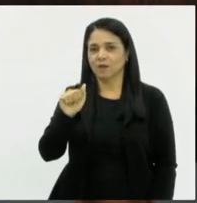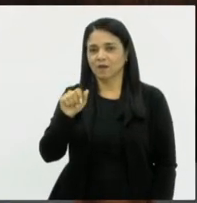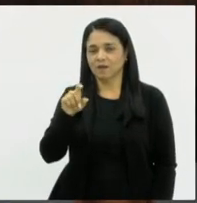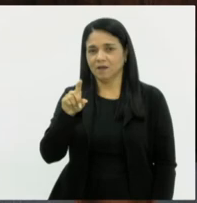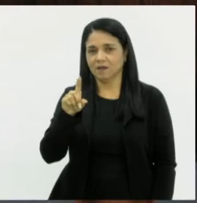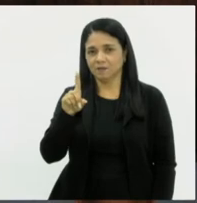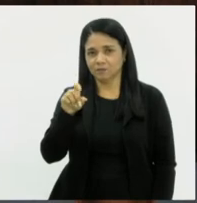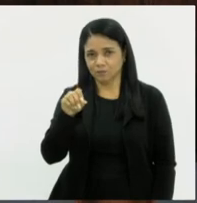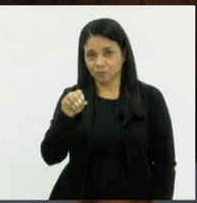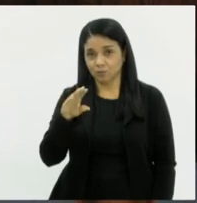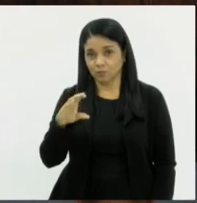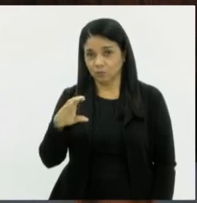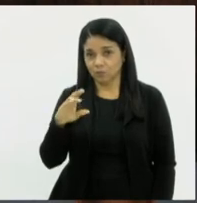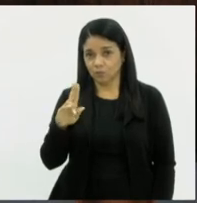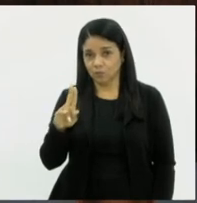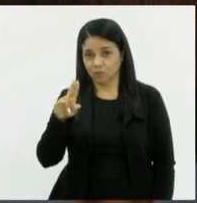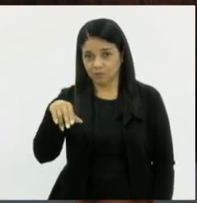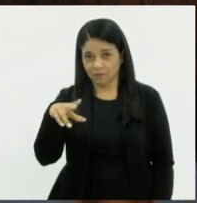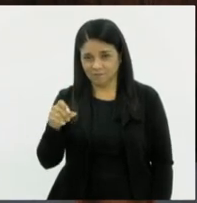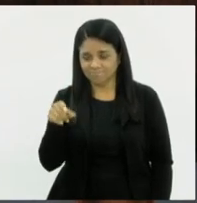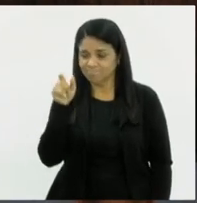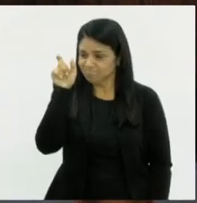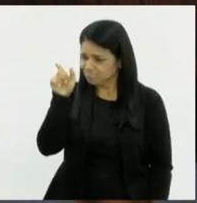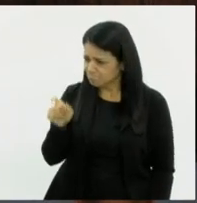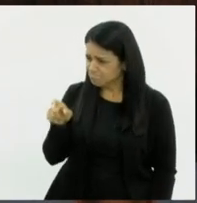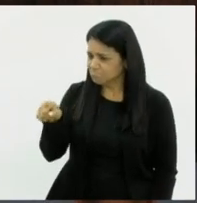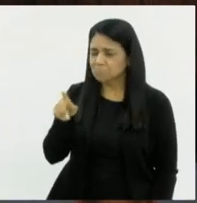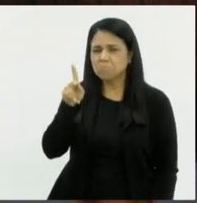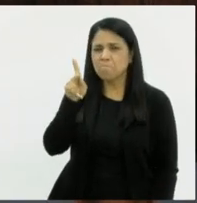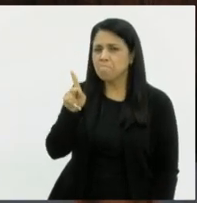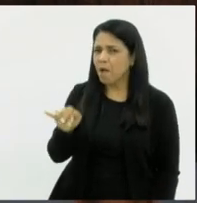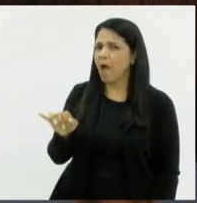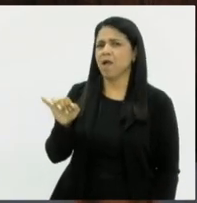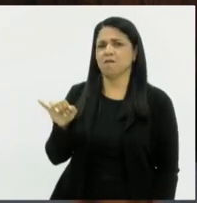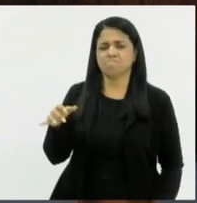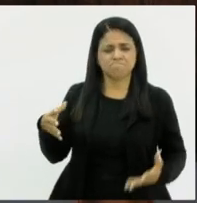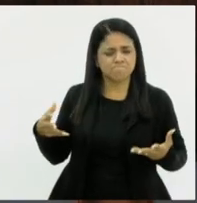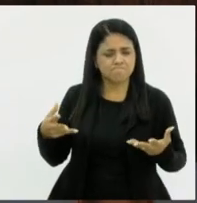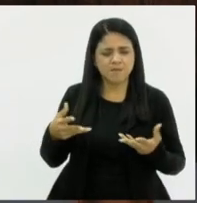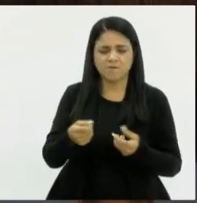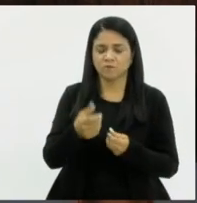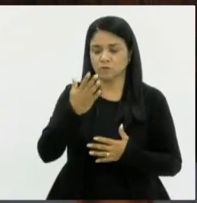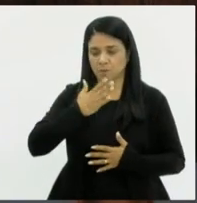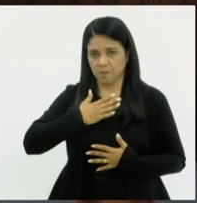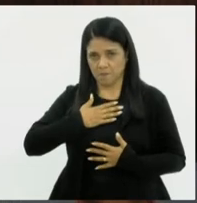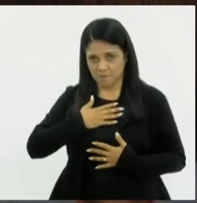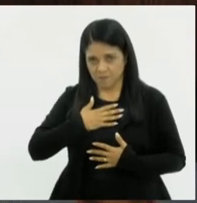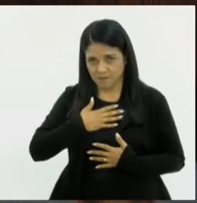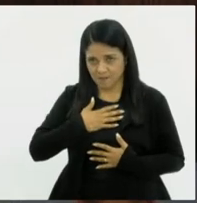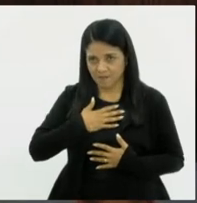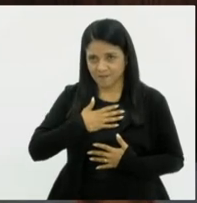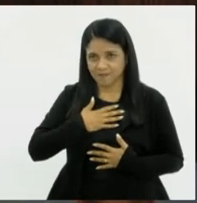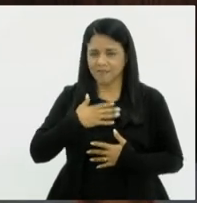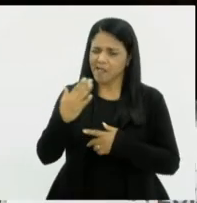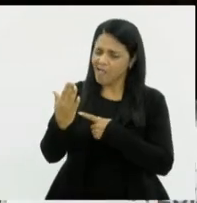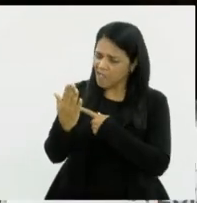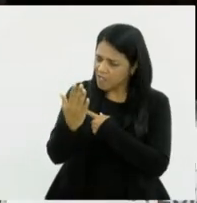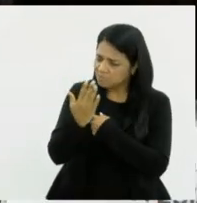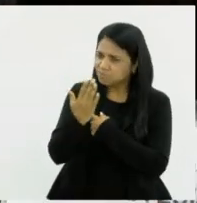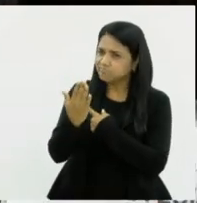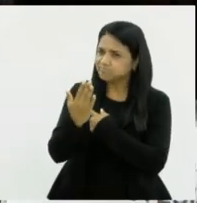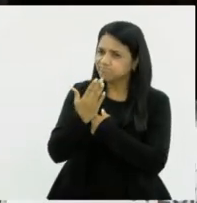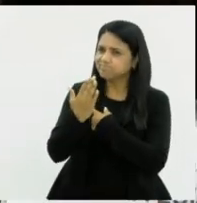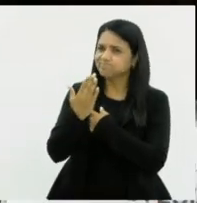você tem sido um grande, como eu falei, um grande pai, né, para mim, tem me ajudado muito,